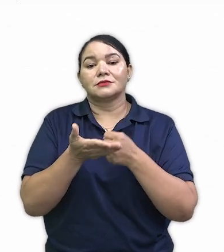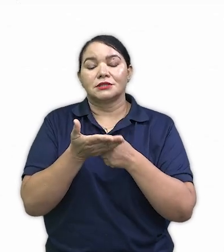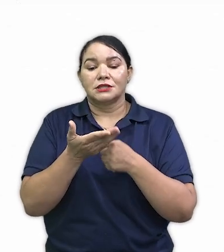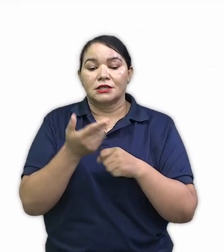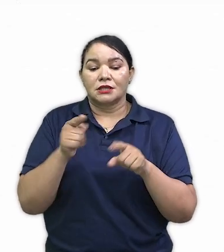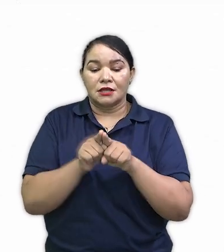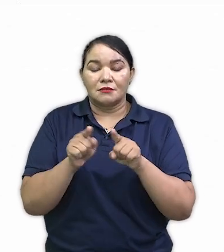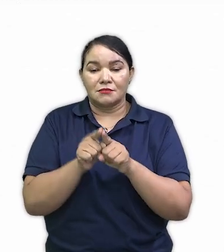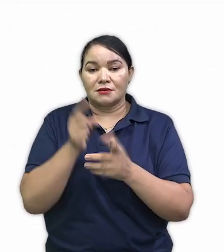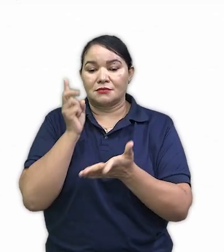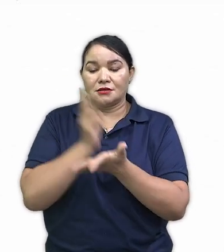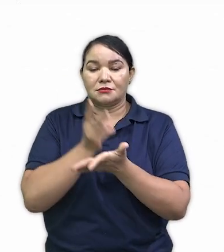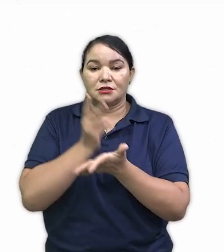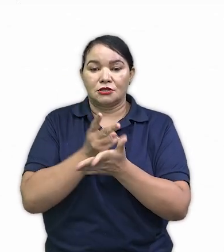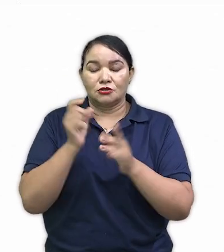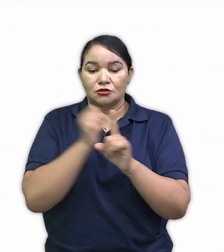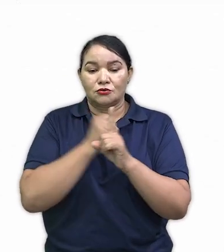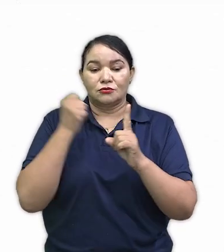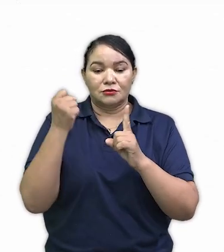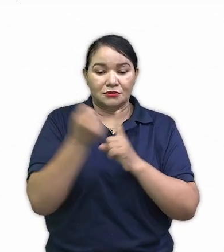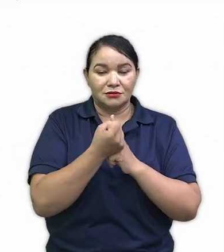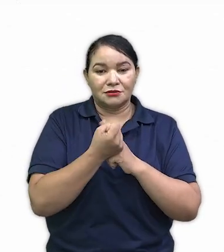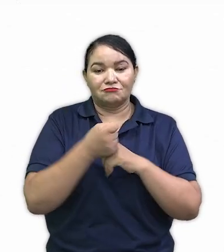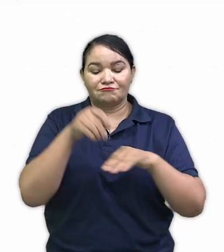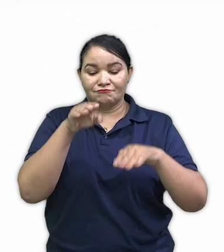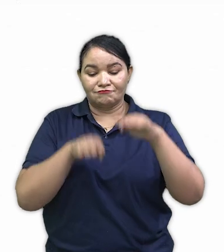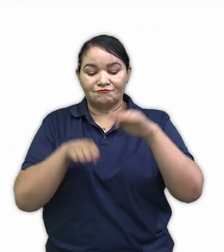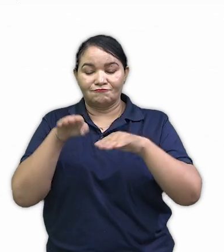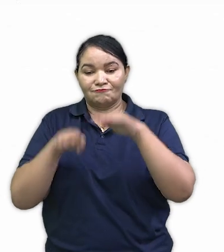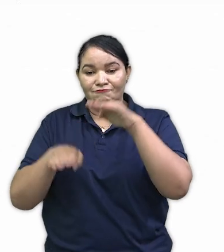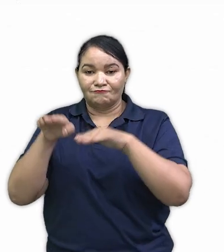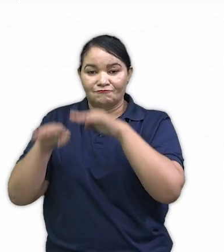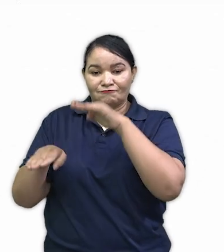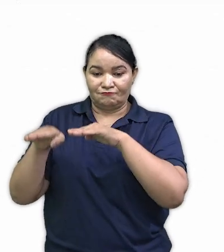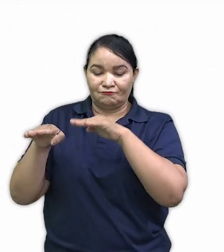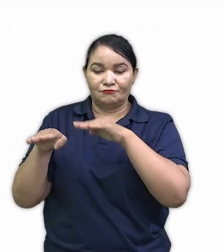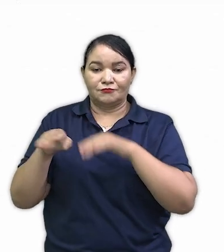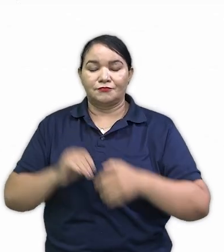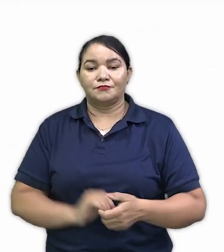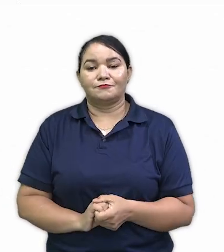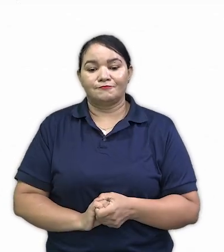e mantêm uma sociedade de desiguais.